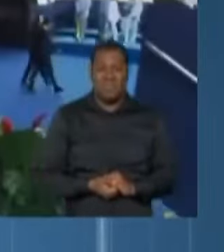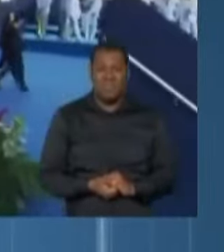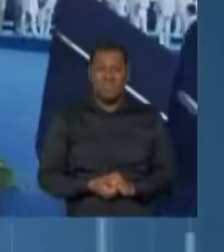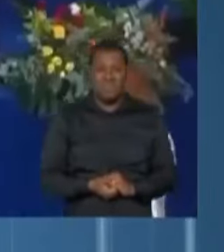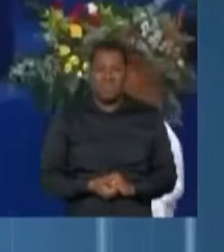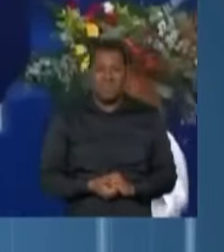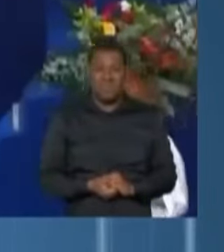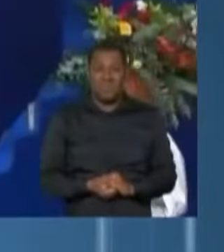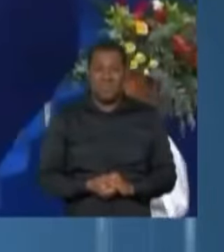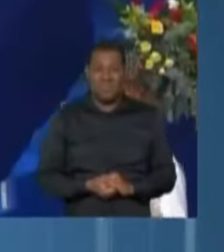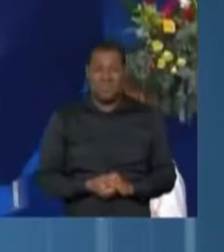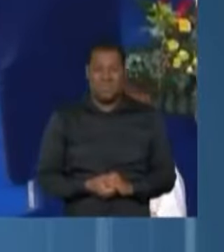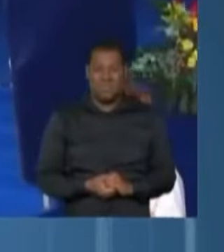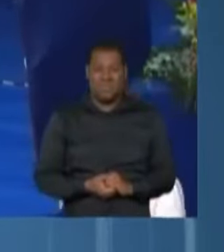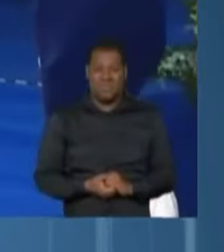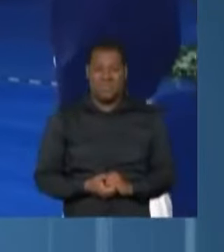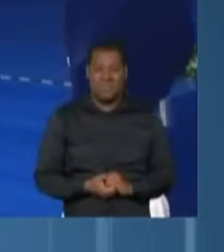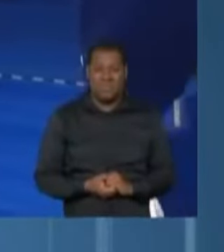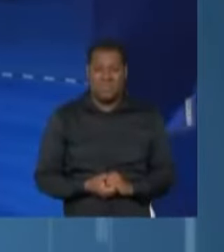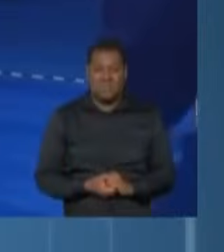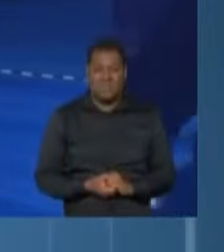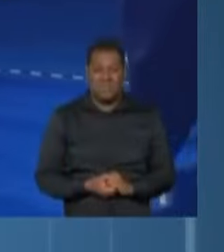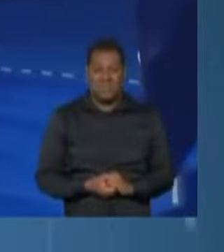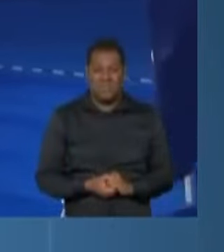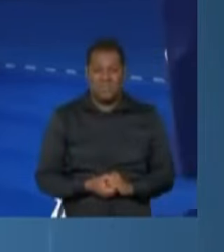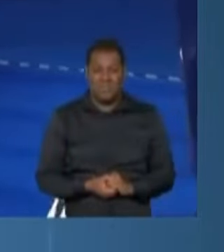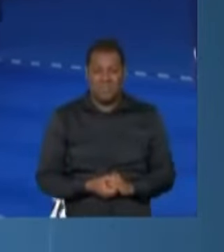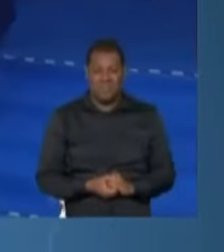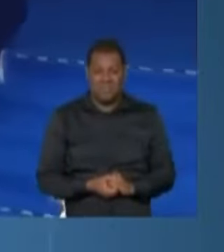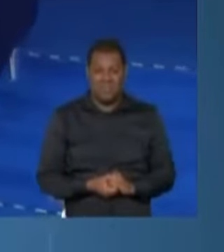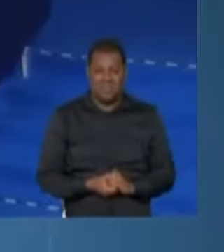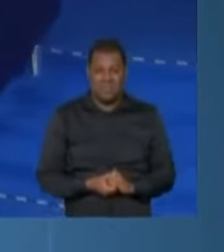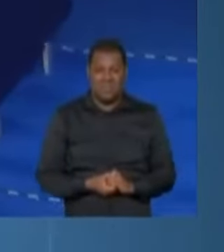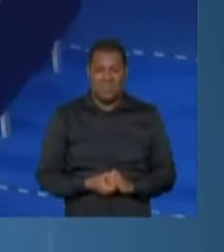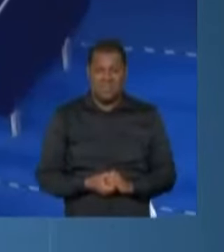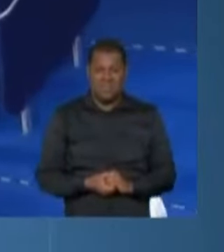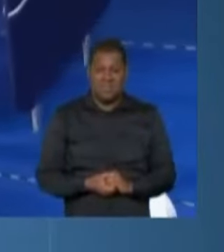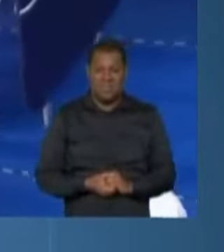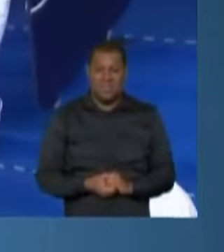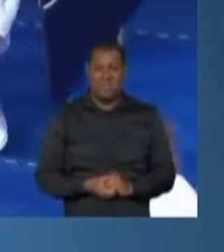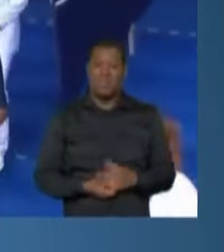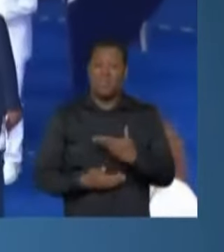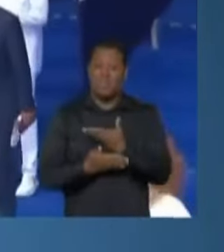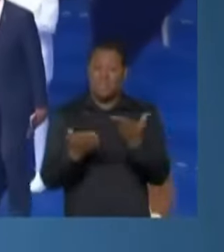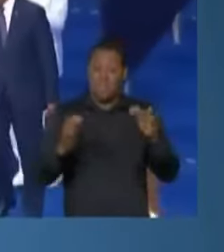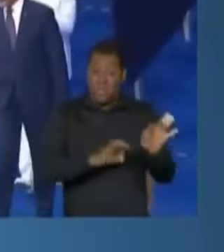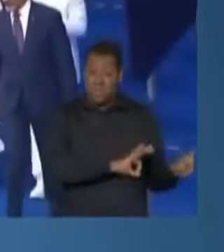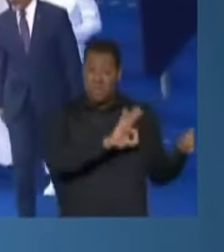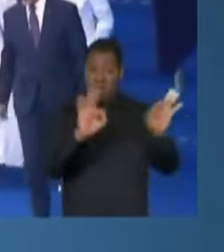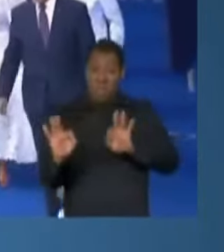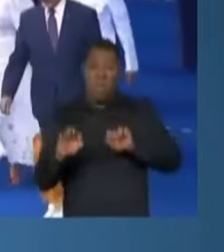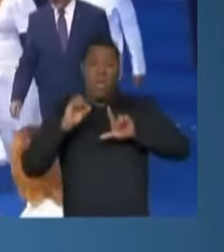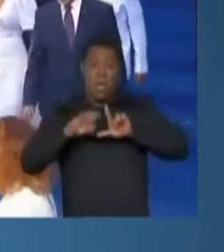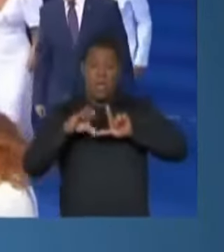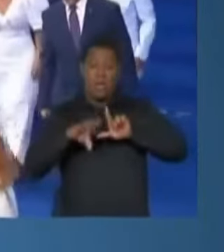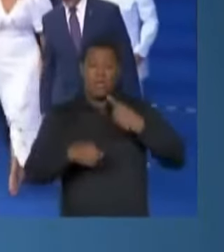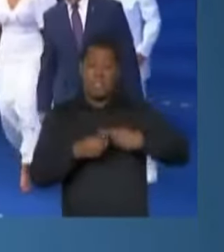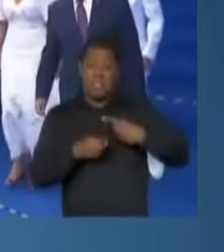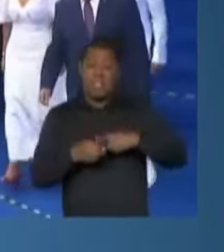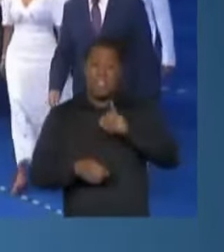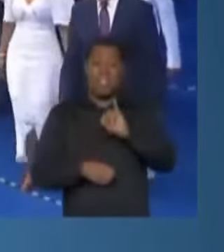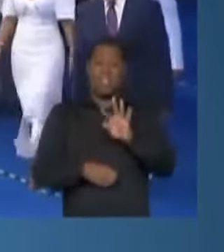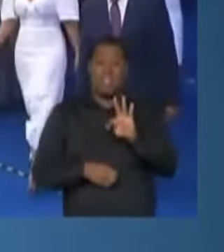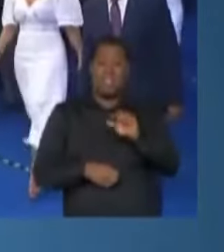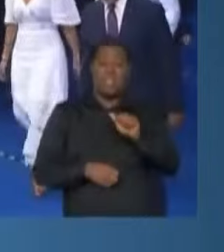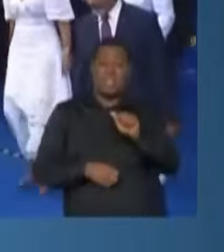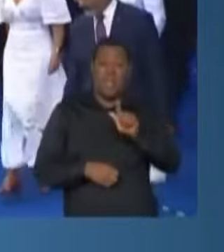bases. A questão do Exército foi muito mais já depois que a gente veio com o governo de Jair